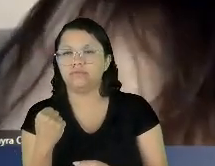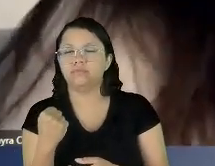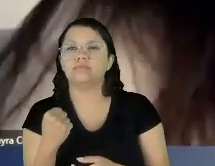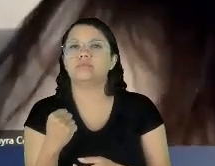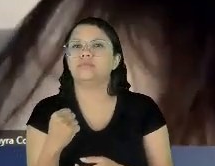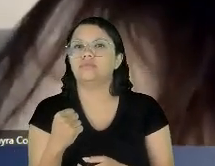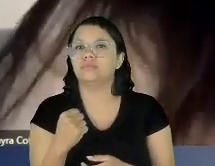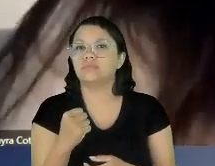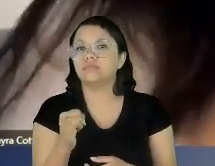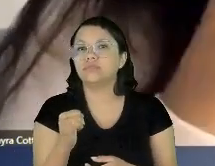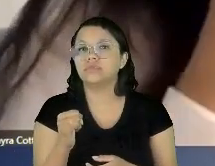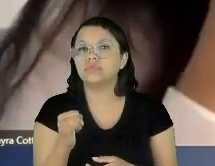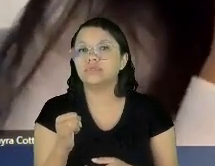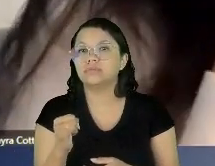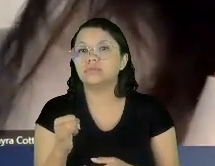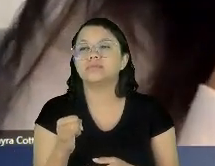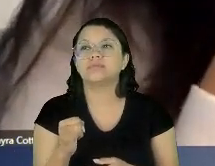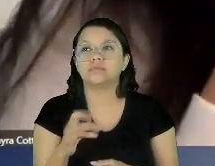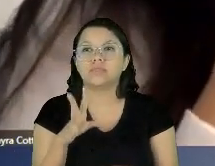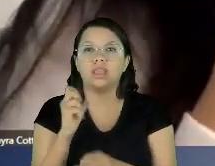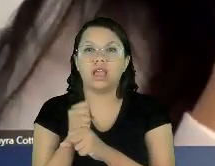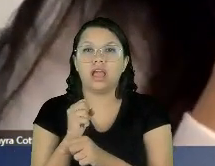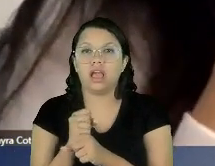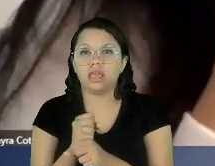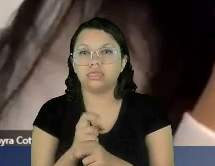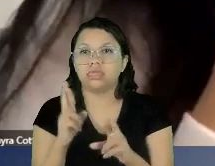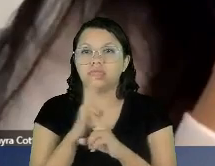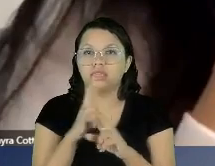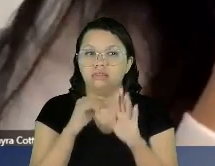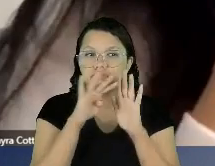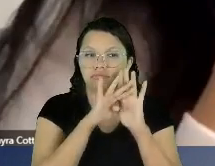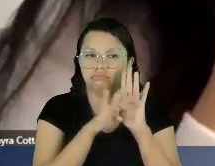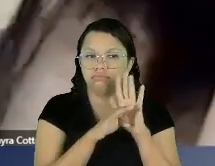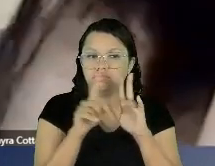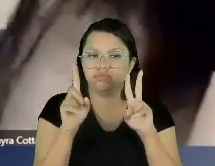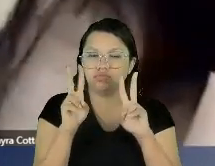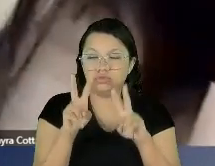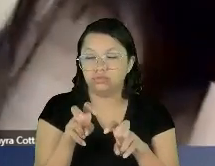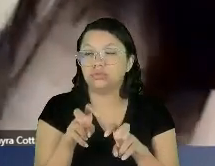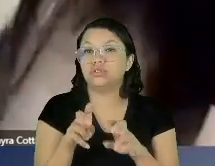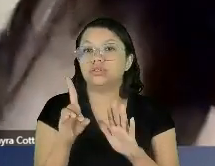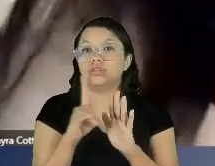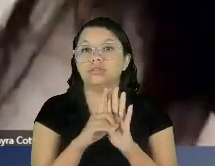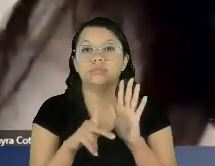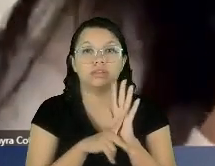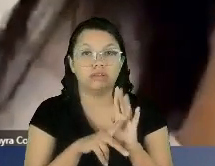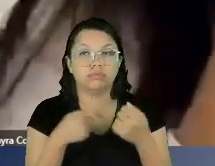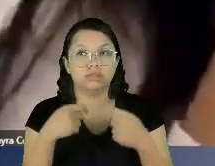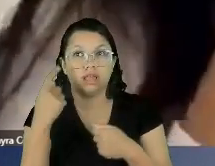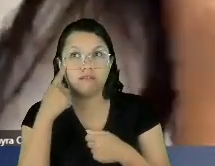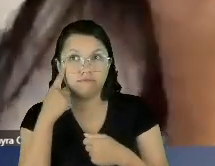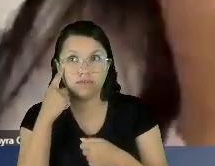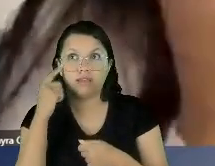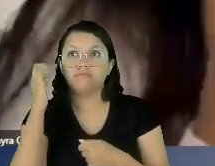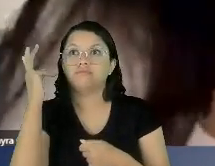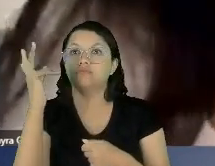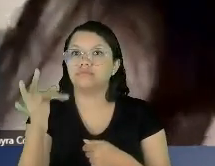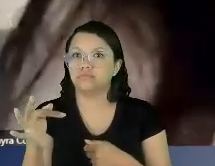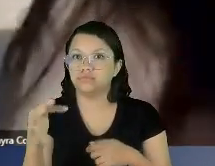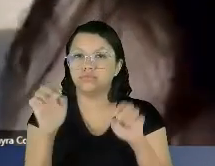muito grave. Se a métrica for o direito penal, a gente vai ter que rever muito, né? Vai ter que rever